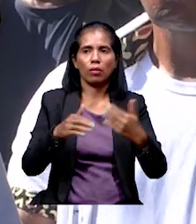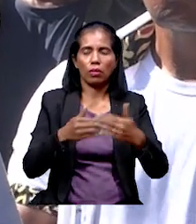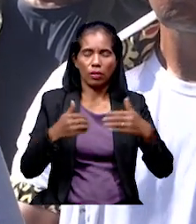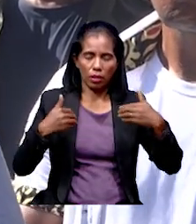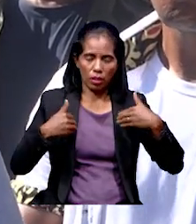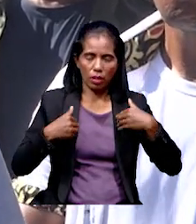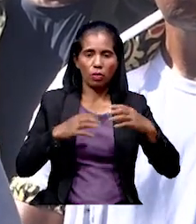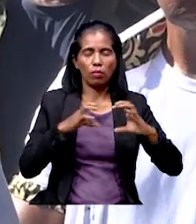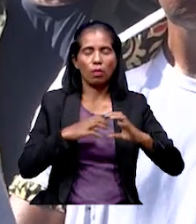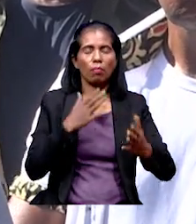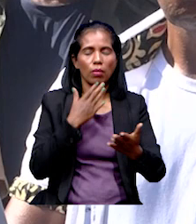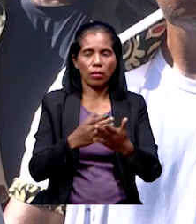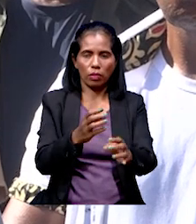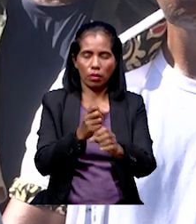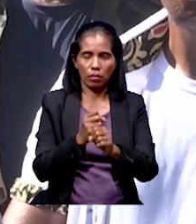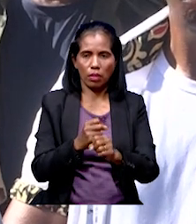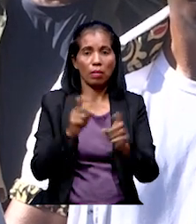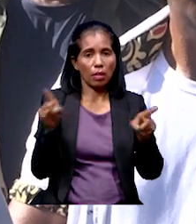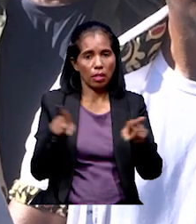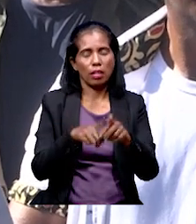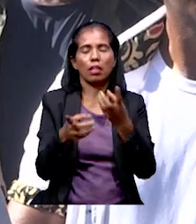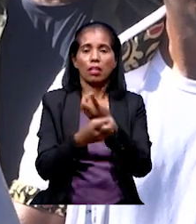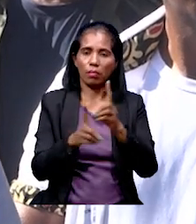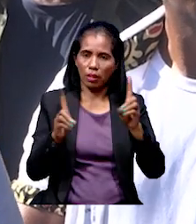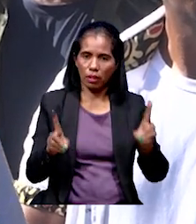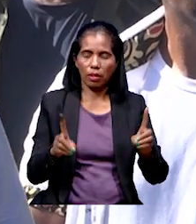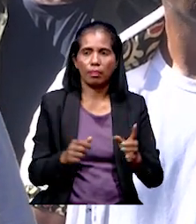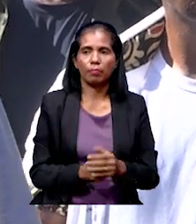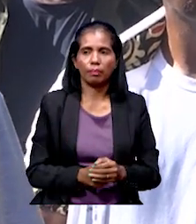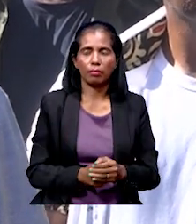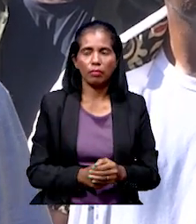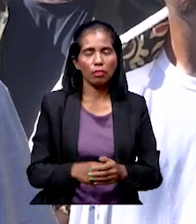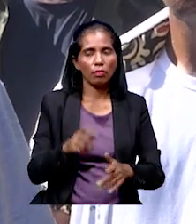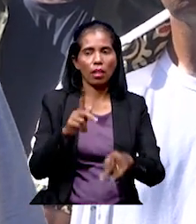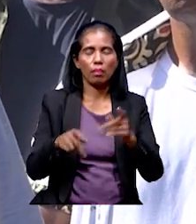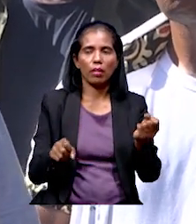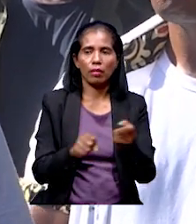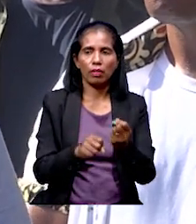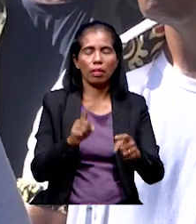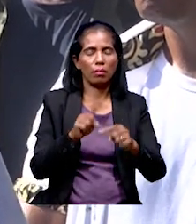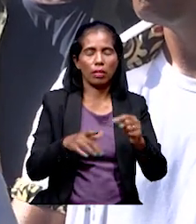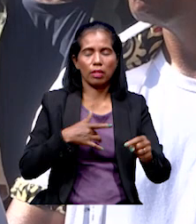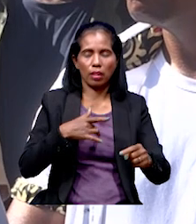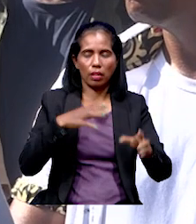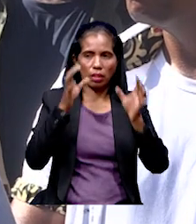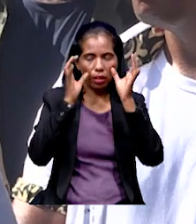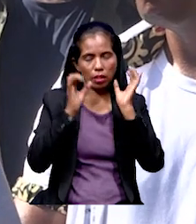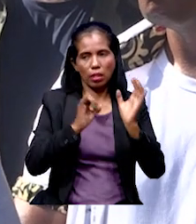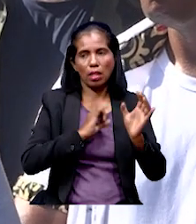cima. Também, ainda nem a democracia. A velha, apoiando a Sira, a velha sente lá no terreno, quando a velha